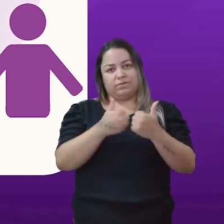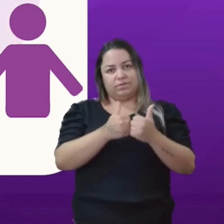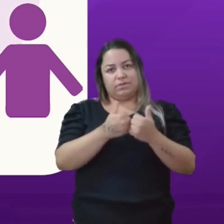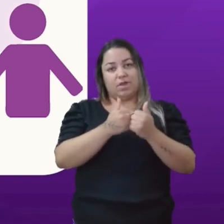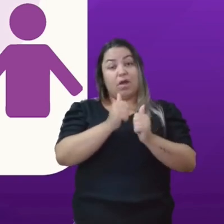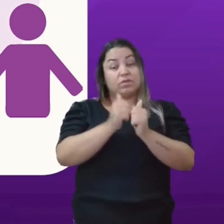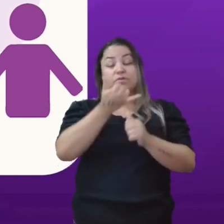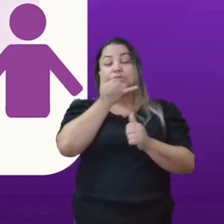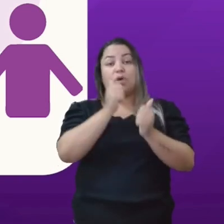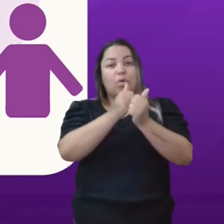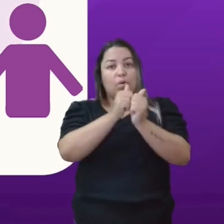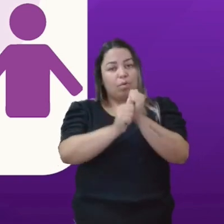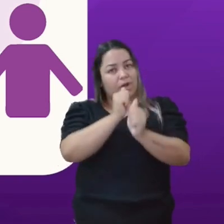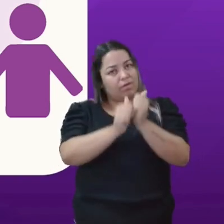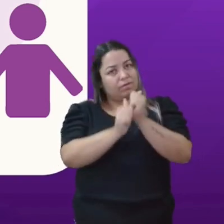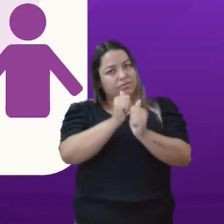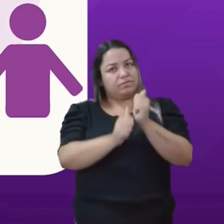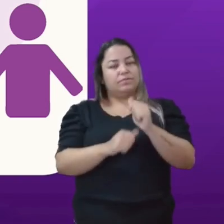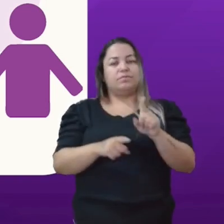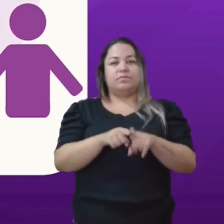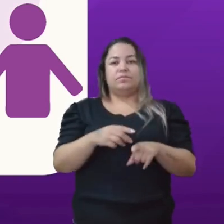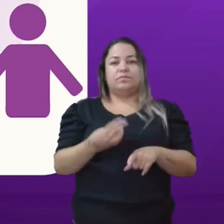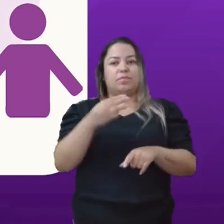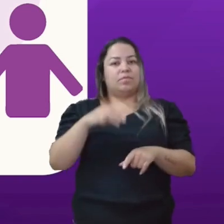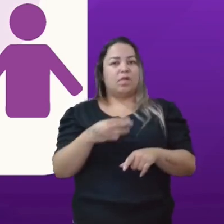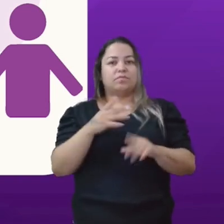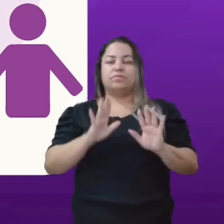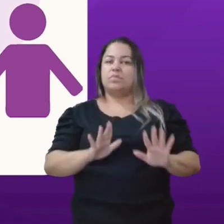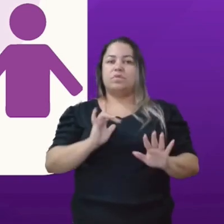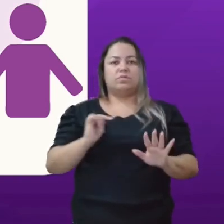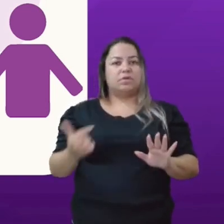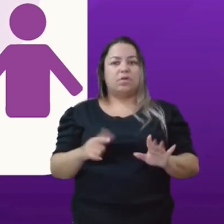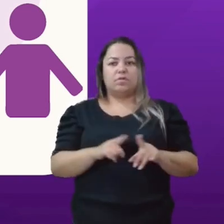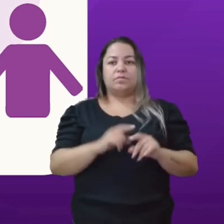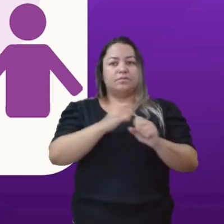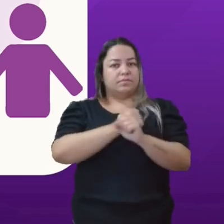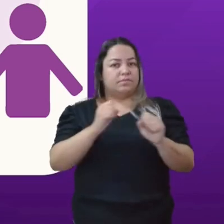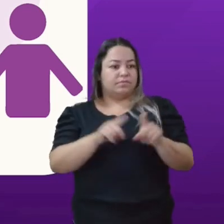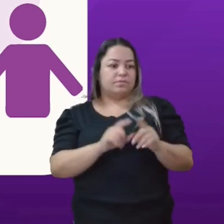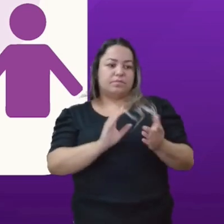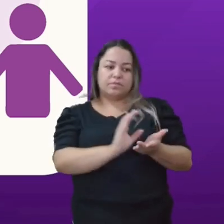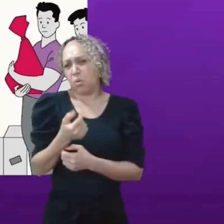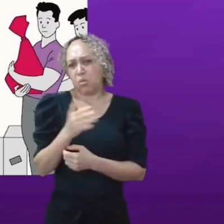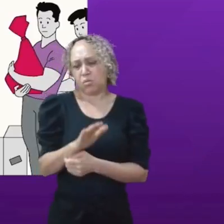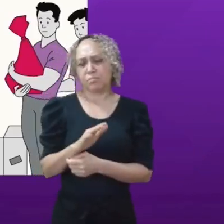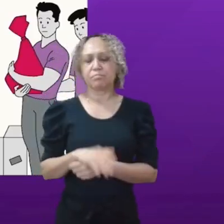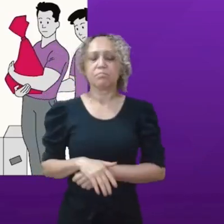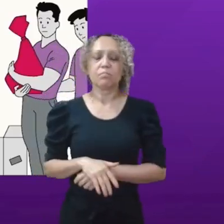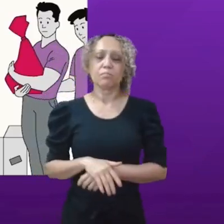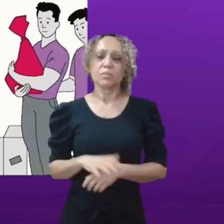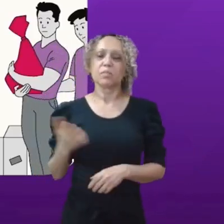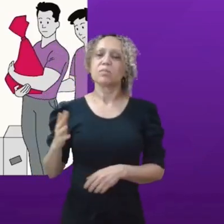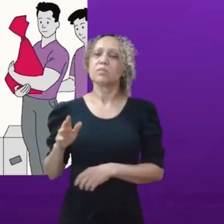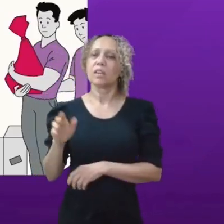que ganha 2, 3 milhões. Então, você não tem como considerar a capacidade contributiva de quem está consumindo. A